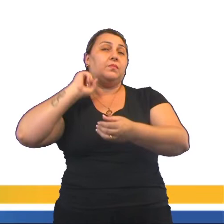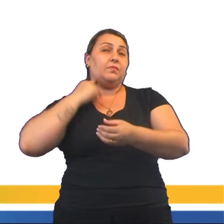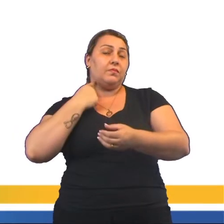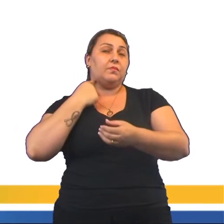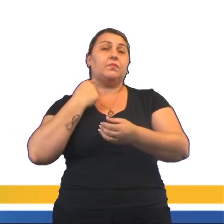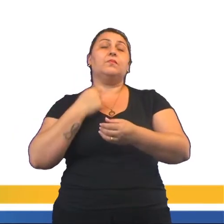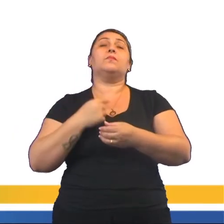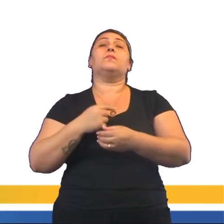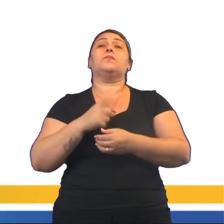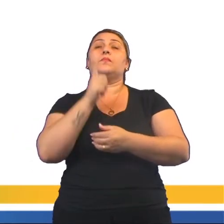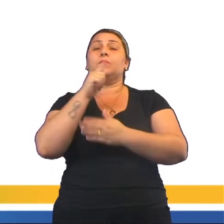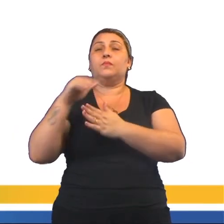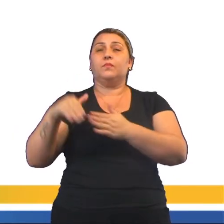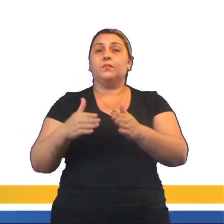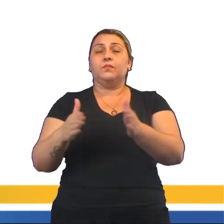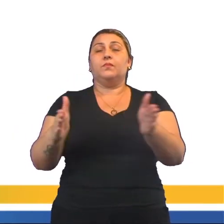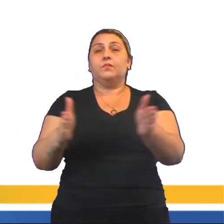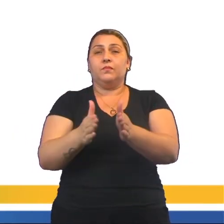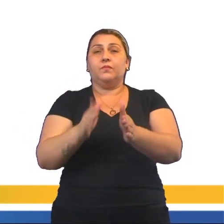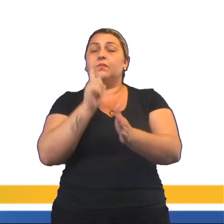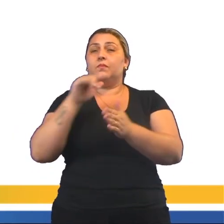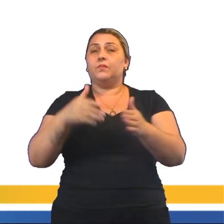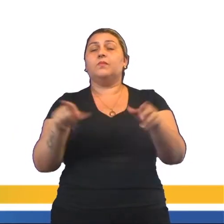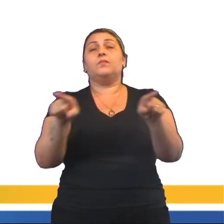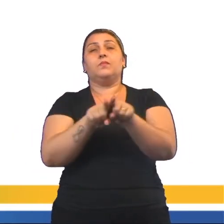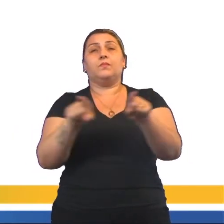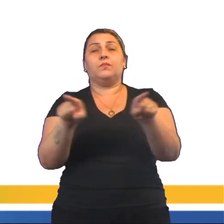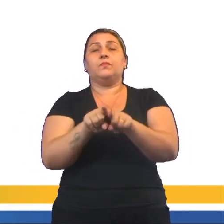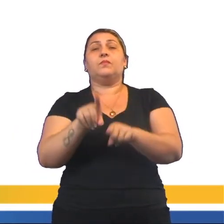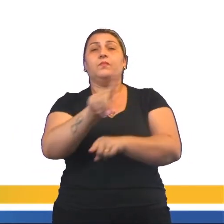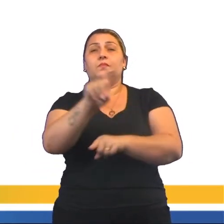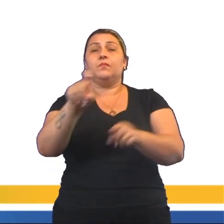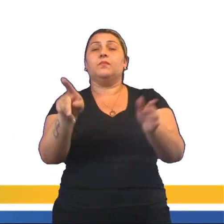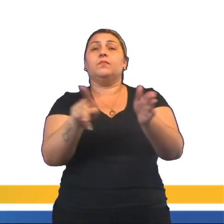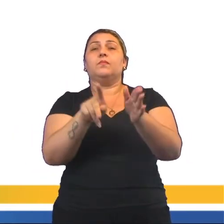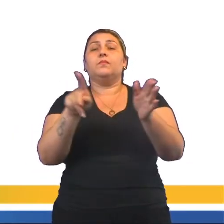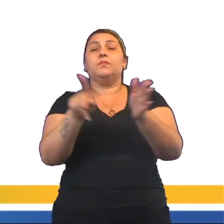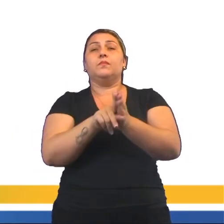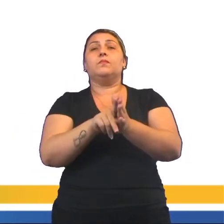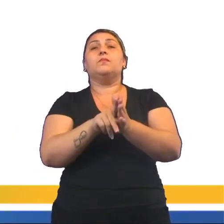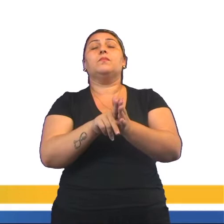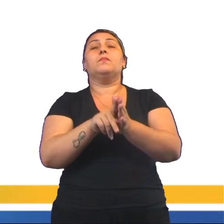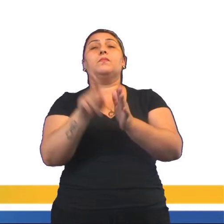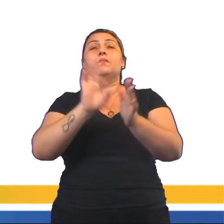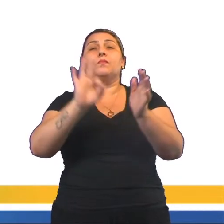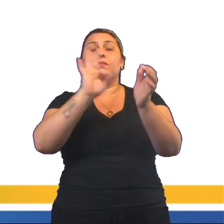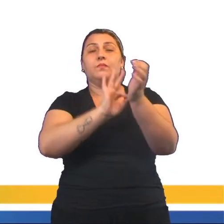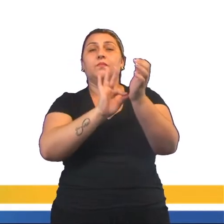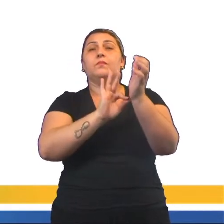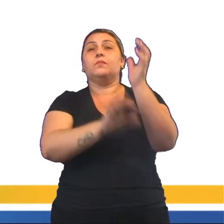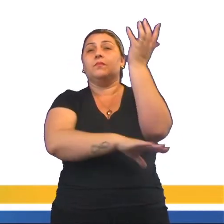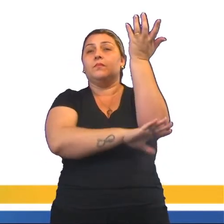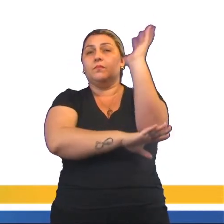água, igarapés, rios, ou fertilizantes artificiais, dentre outros, até mesmo o esgoto